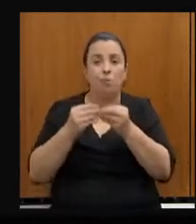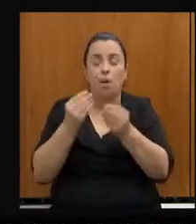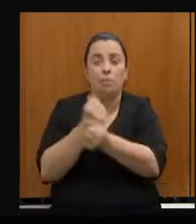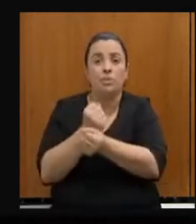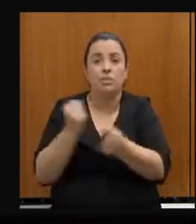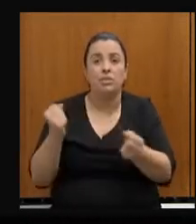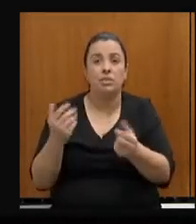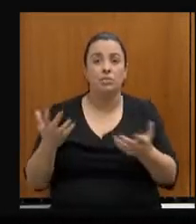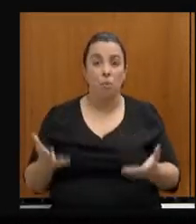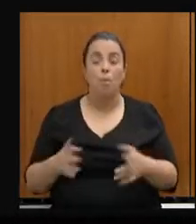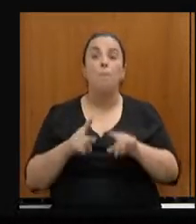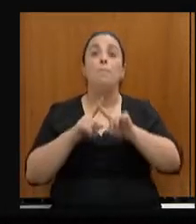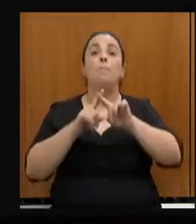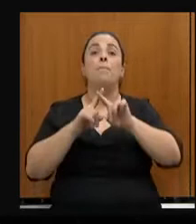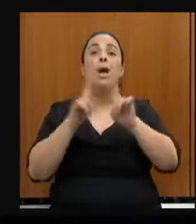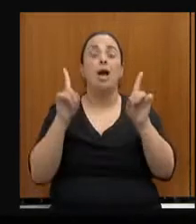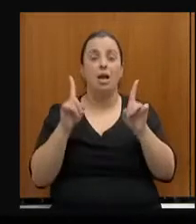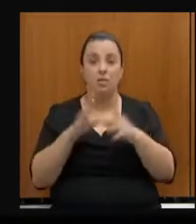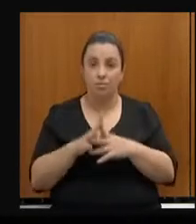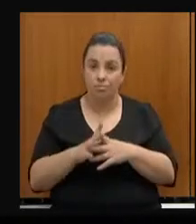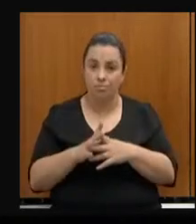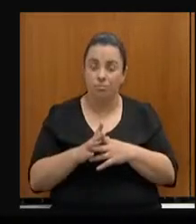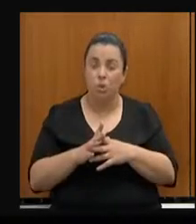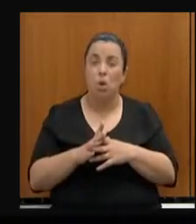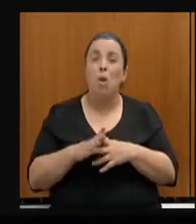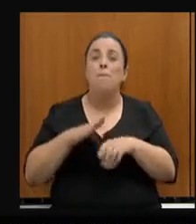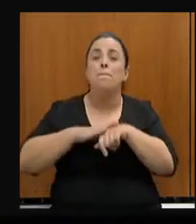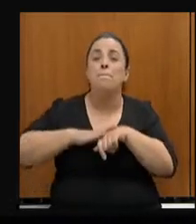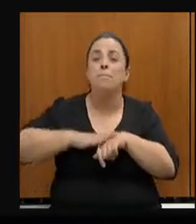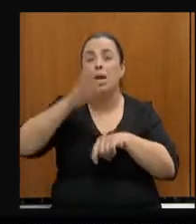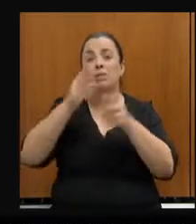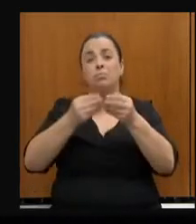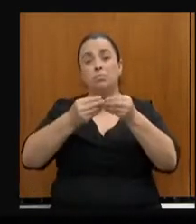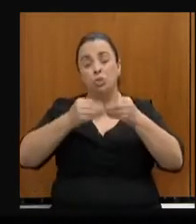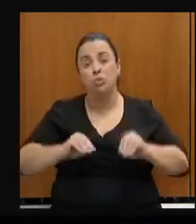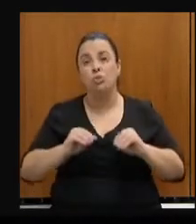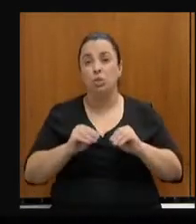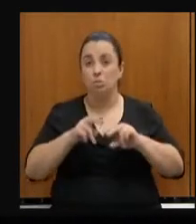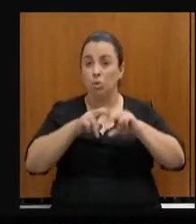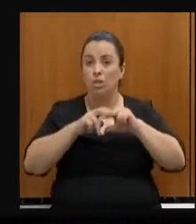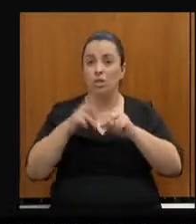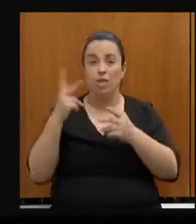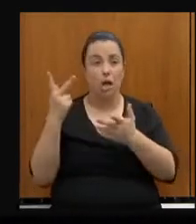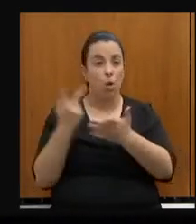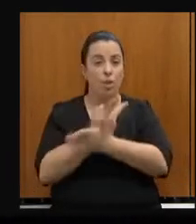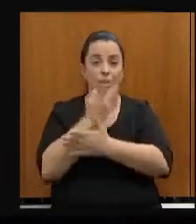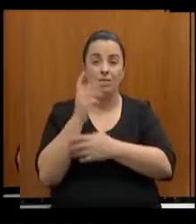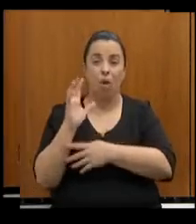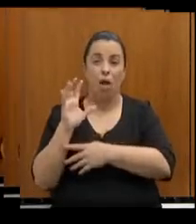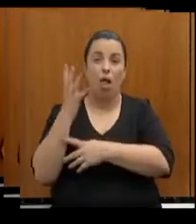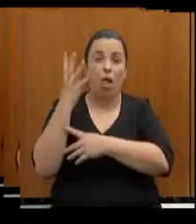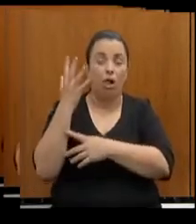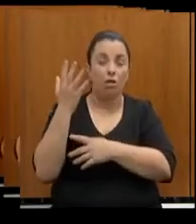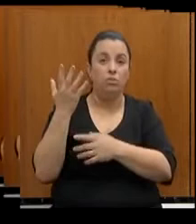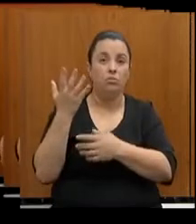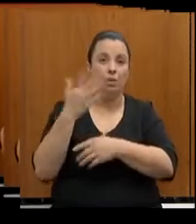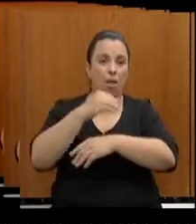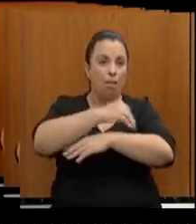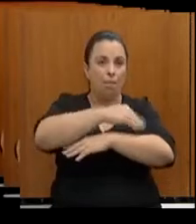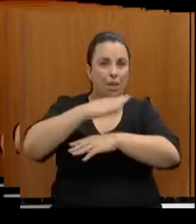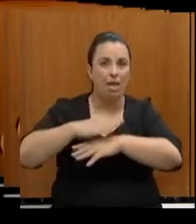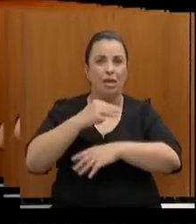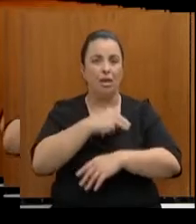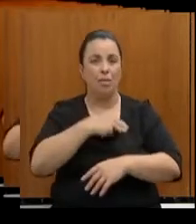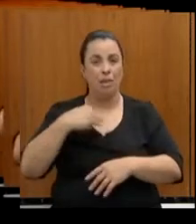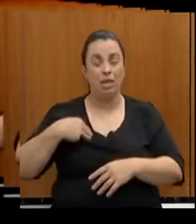mas o grande prejudicado pelo eu não tô ocorreu nos dois eventos trabalho foi o meio ambiente de